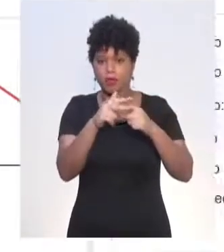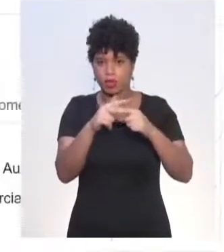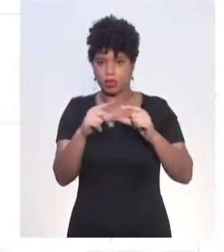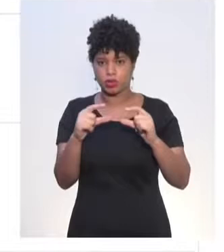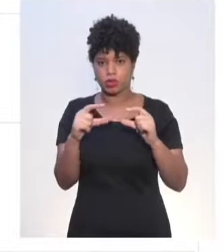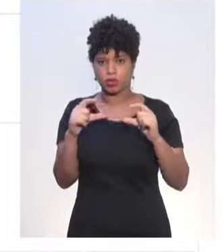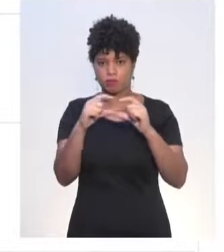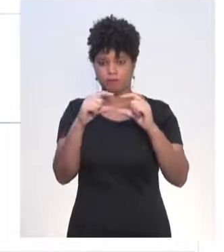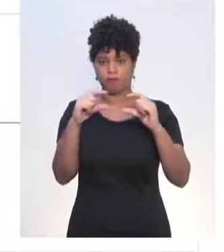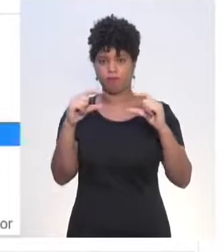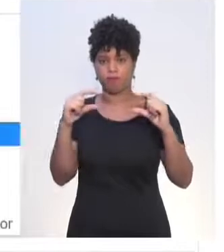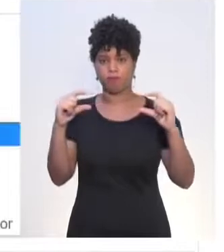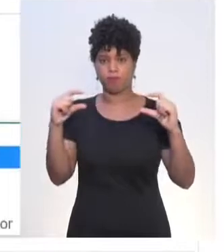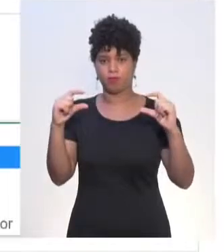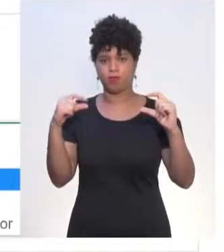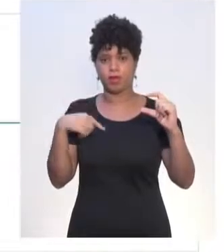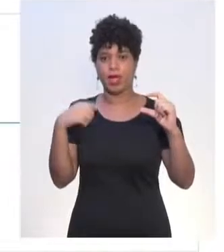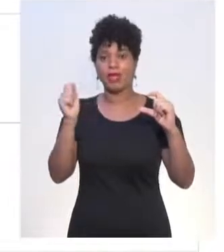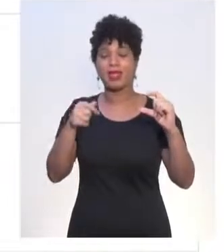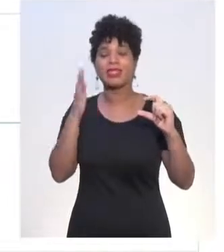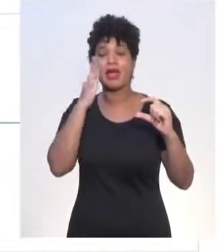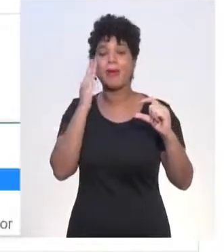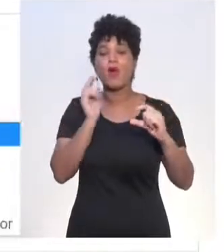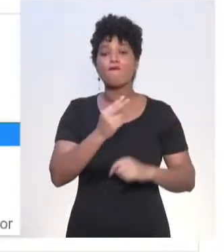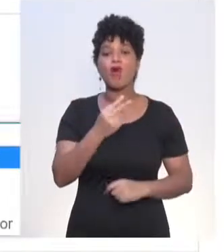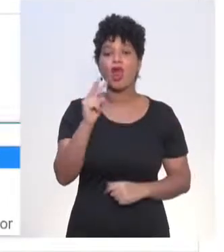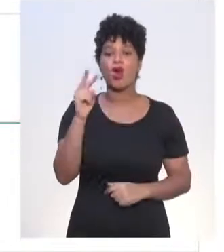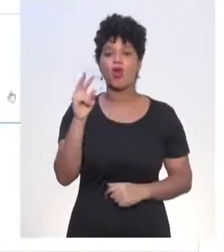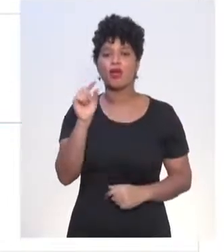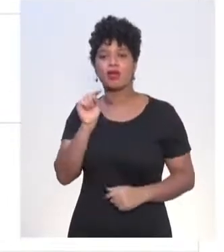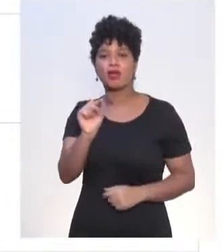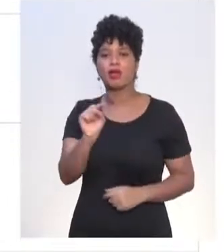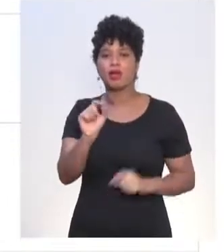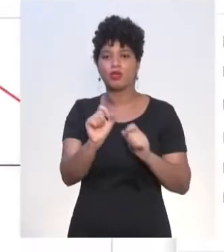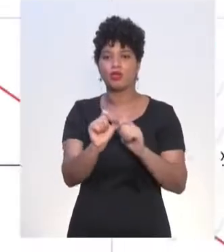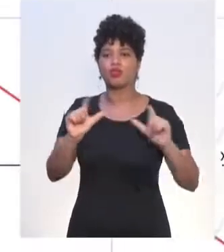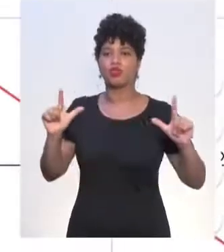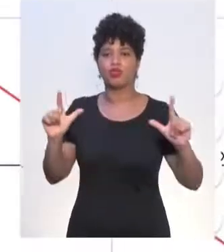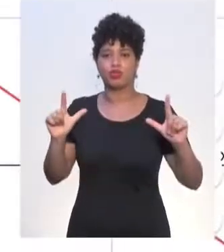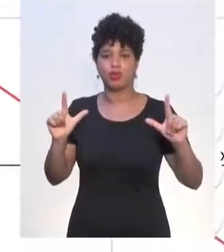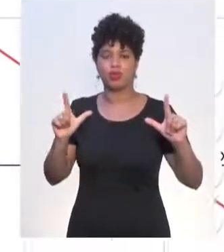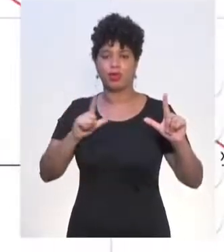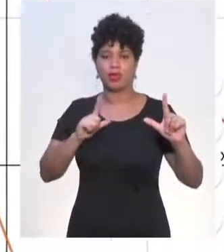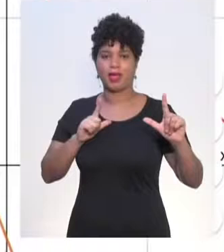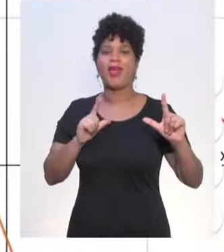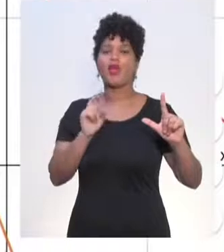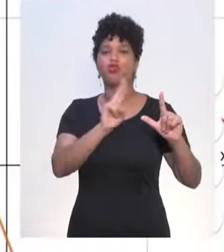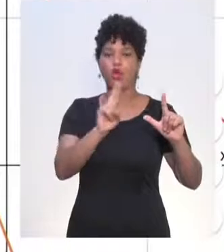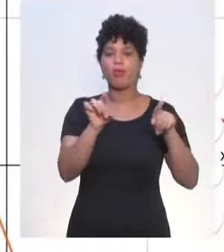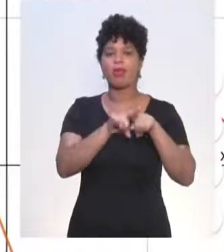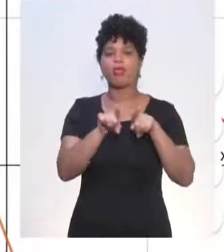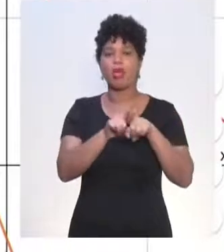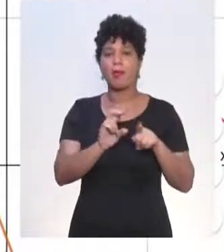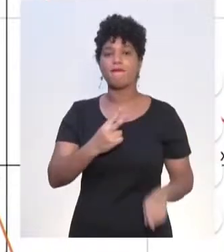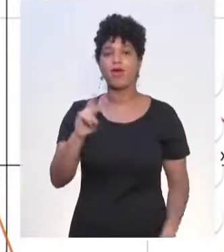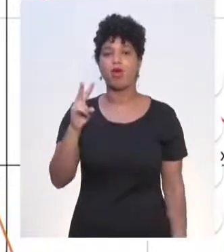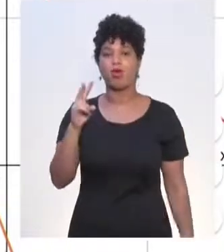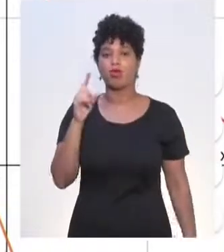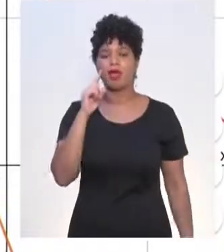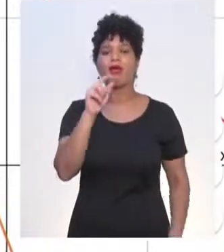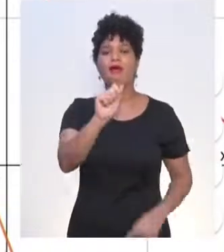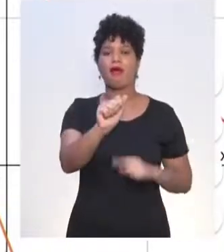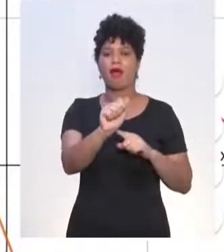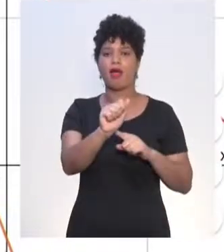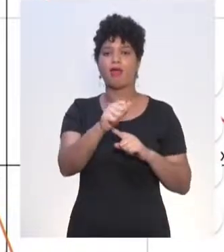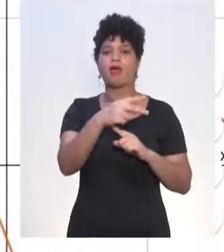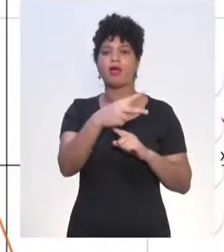ó. Eu tenho como exibir o valor também, ó. Nome e valor, né? Ó. Então, eu estou exibindo aqui o nome e valor, que é o que